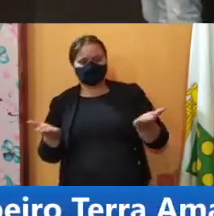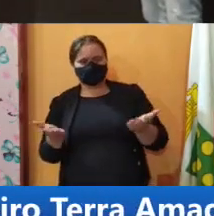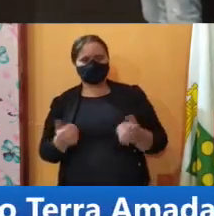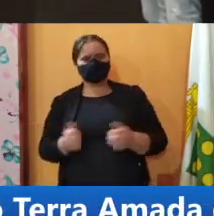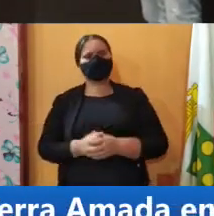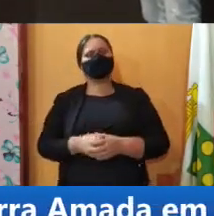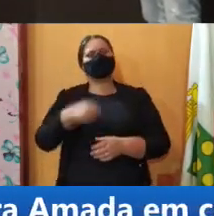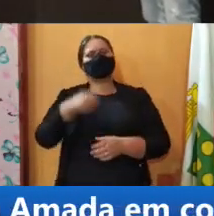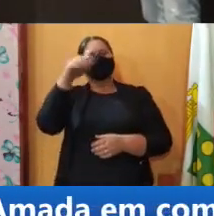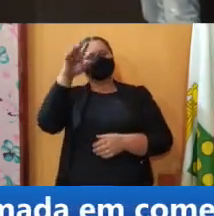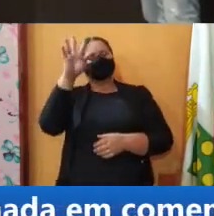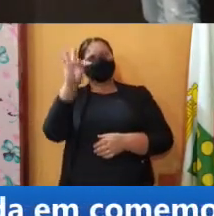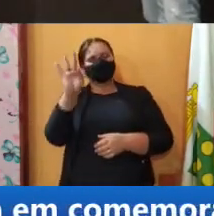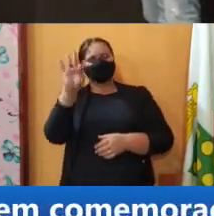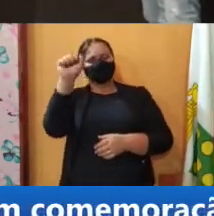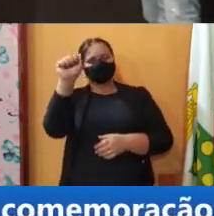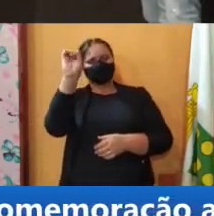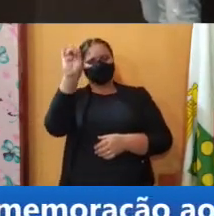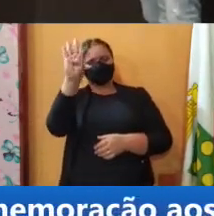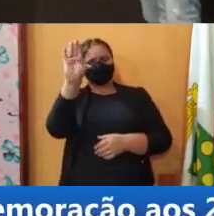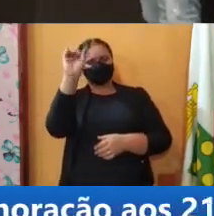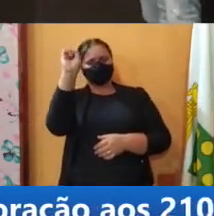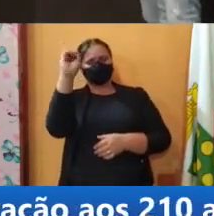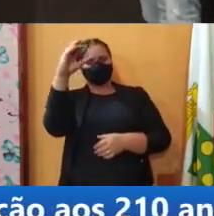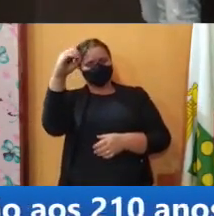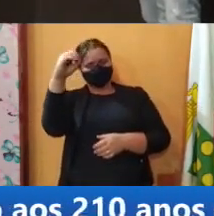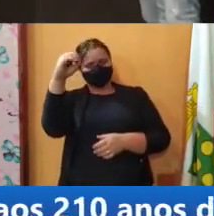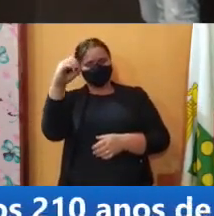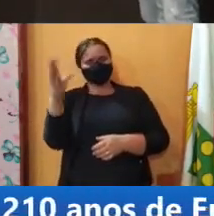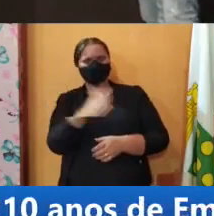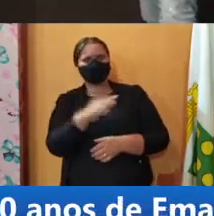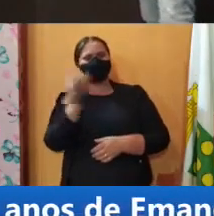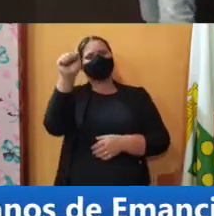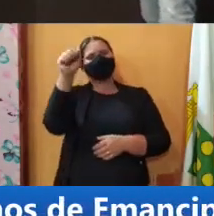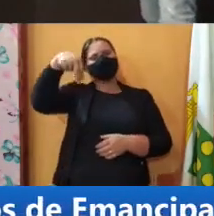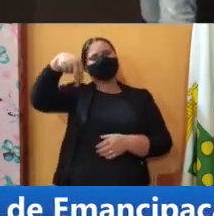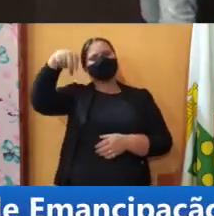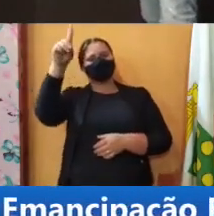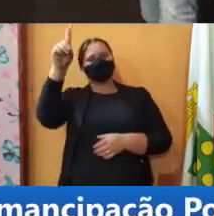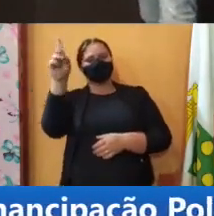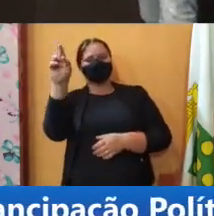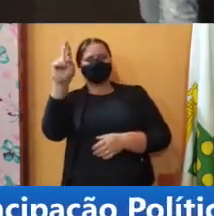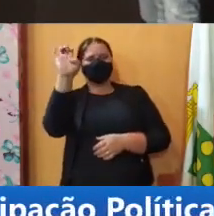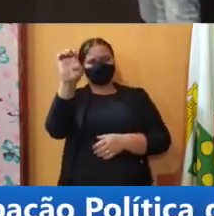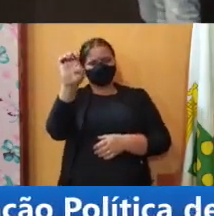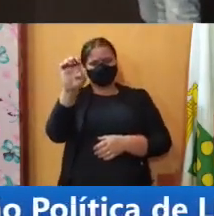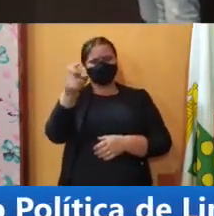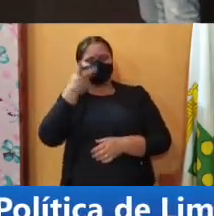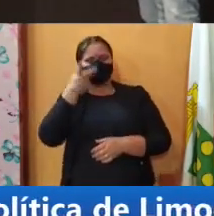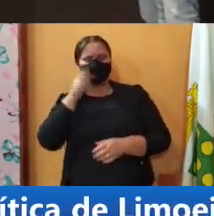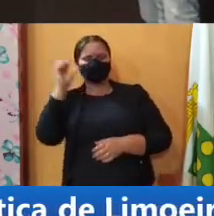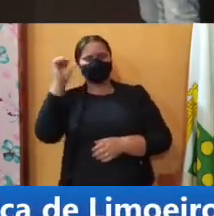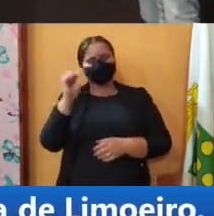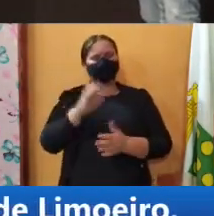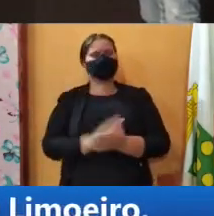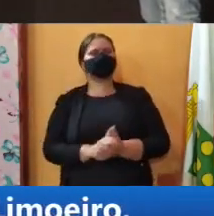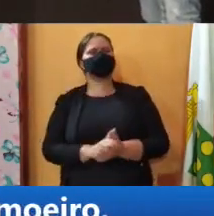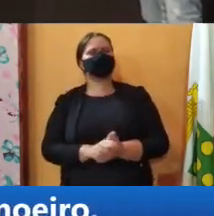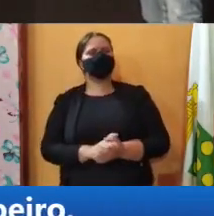gente, eu queria só fazer uma pequena... Pedir licença a vocês para dizer o seguinte. Veja só, já fiz um convite à Valdez.